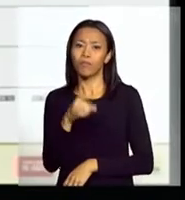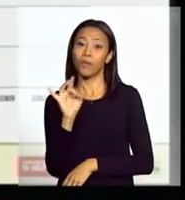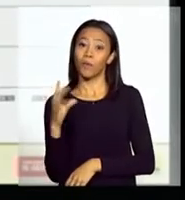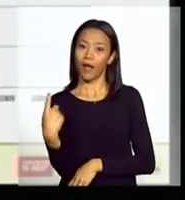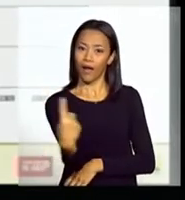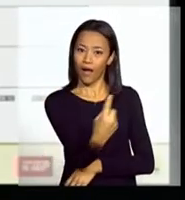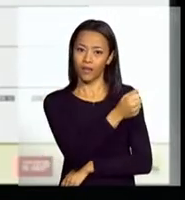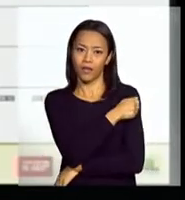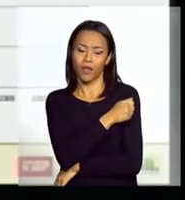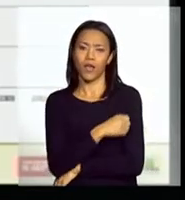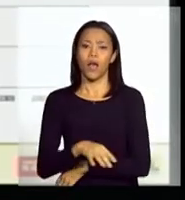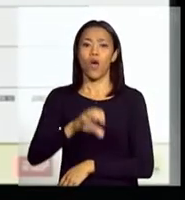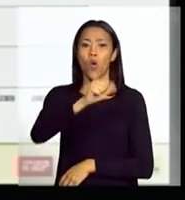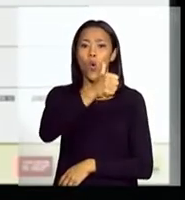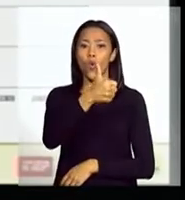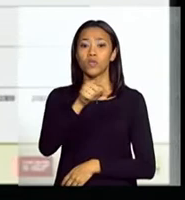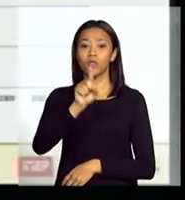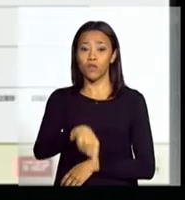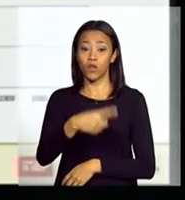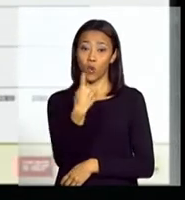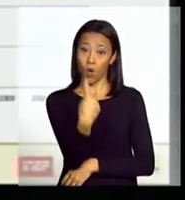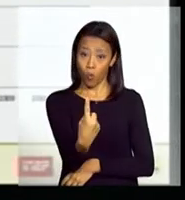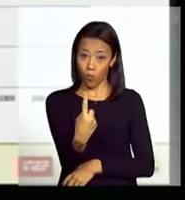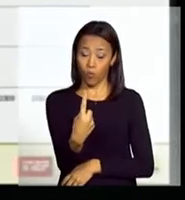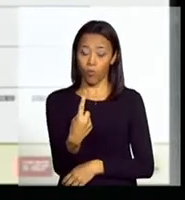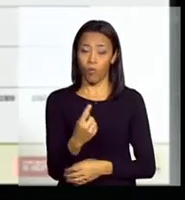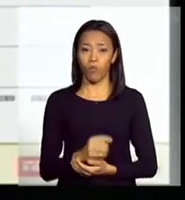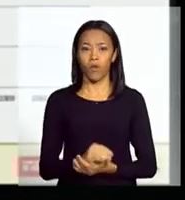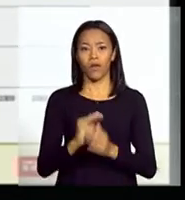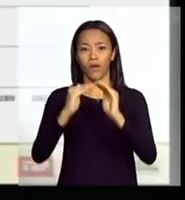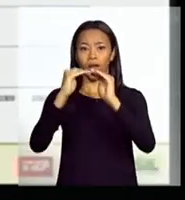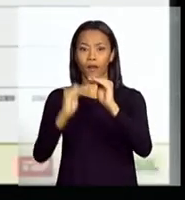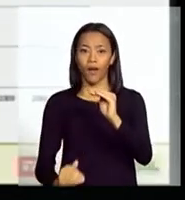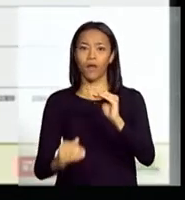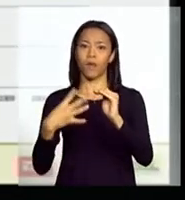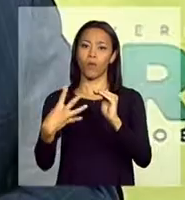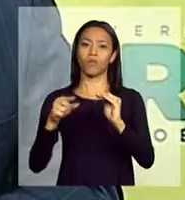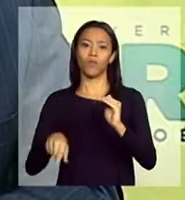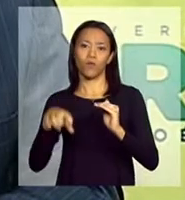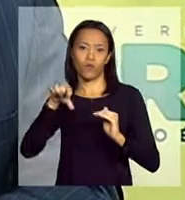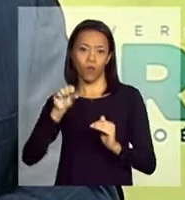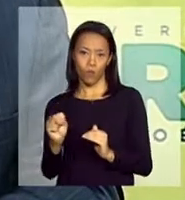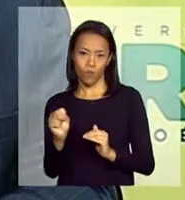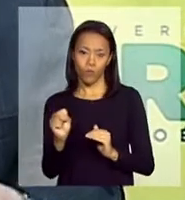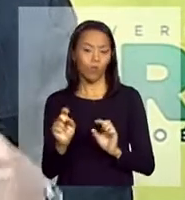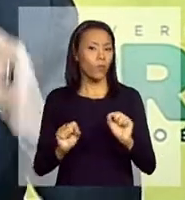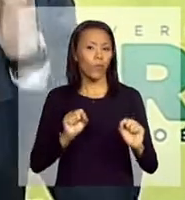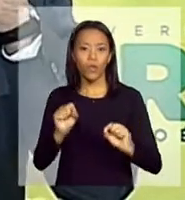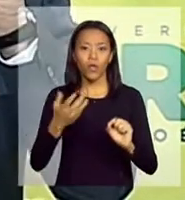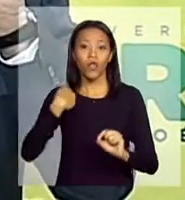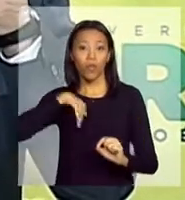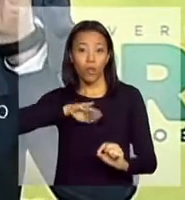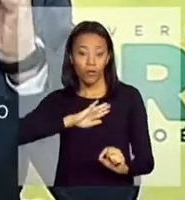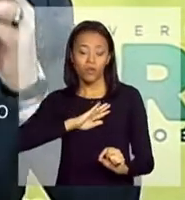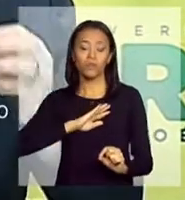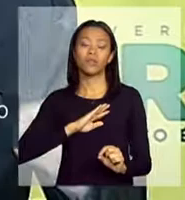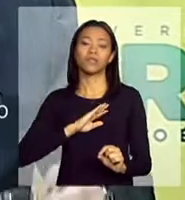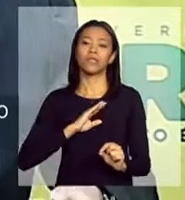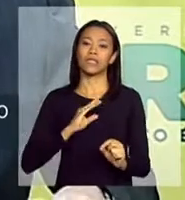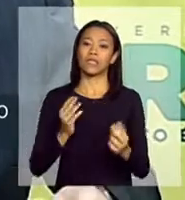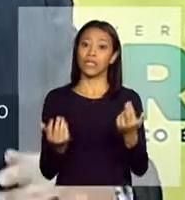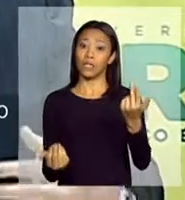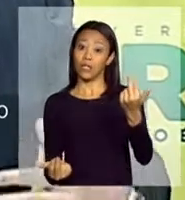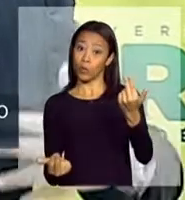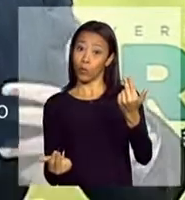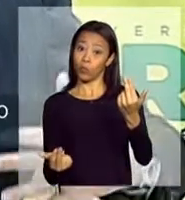11,1 11,1 uma vezes cai para 4,8 ou seja mais estamos proporcionalmente